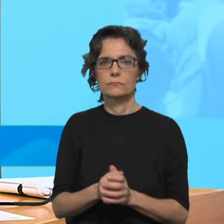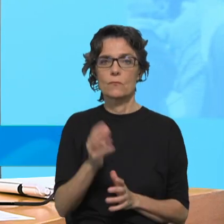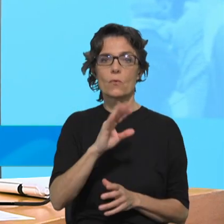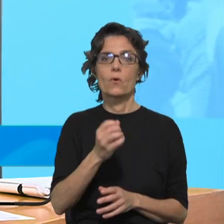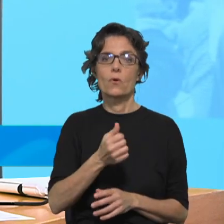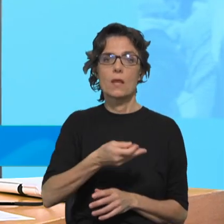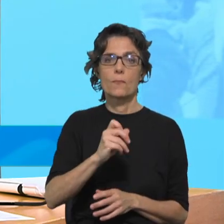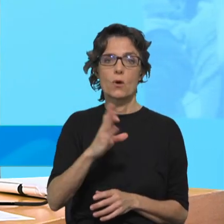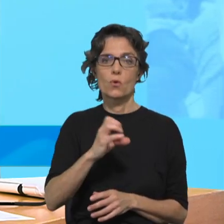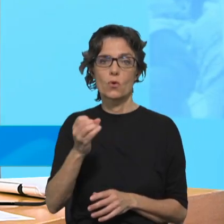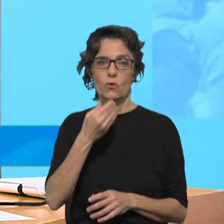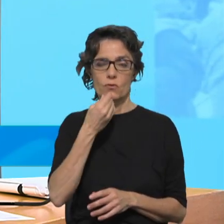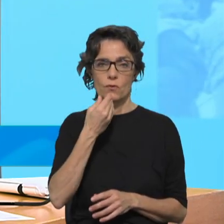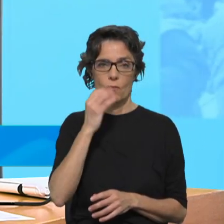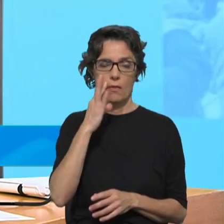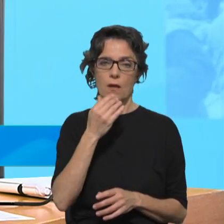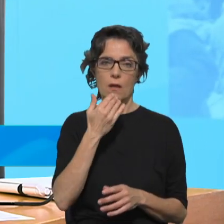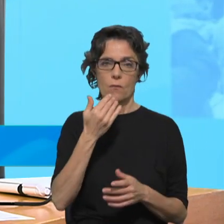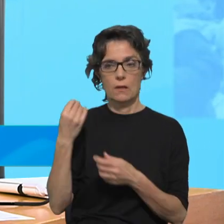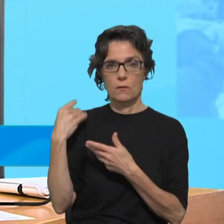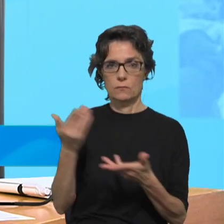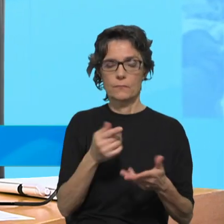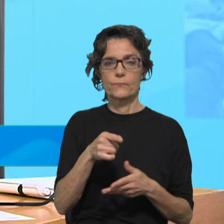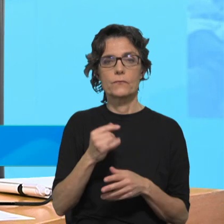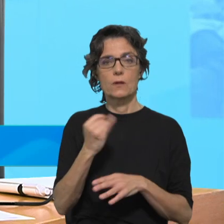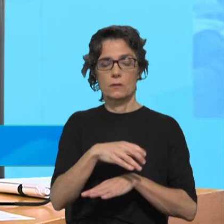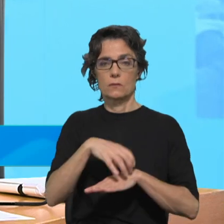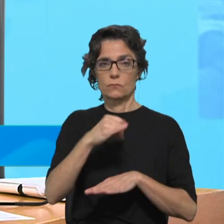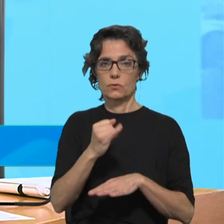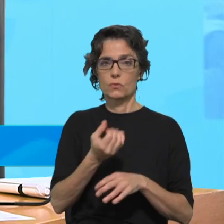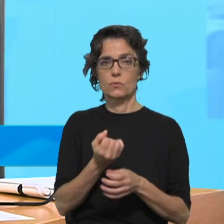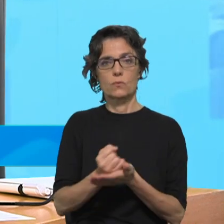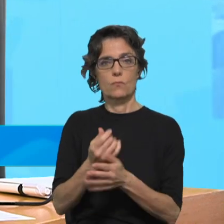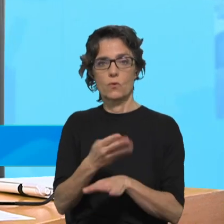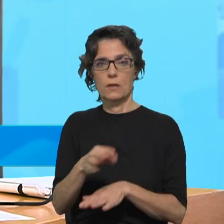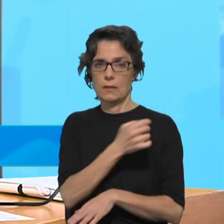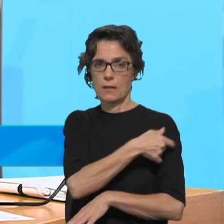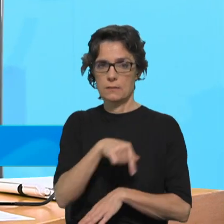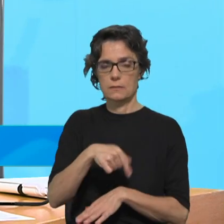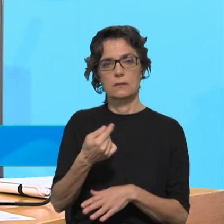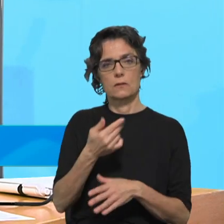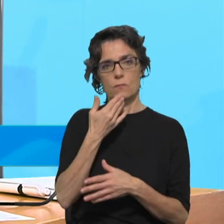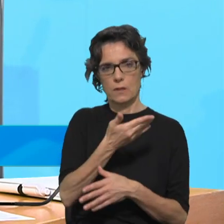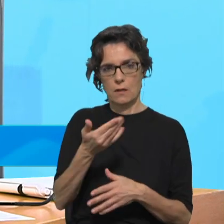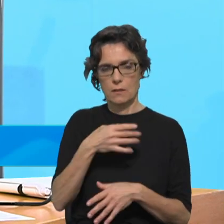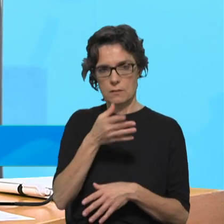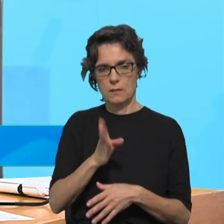obrigado por me ter convidado. Em nome do Instituto de Apoio à Criança também quero agradecer. A questão dos abusos sexuais é uma